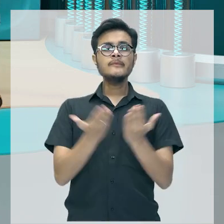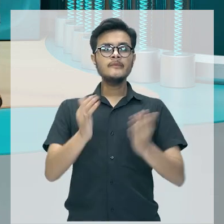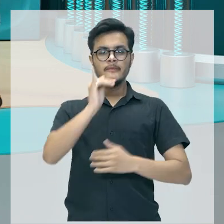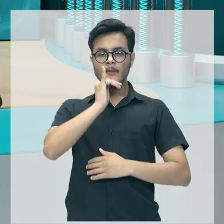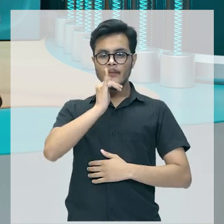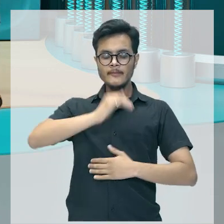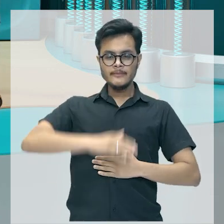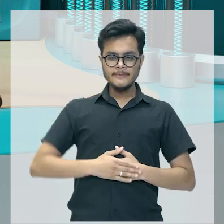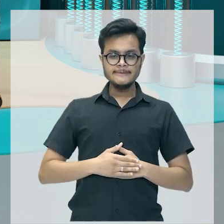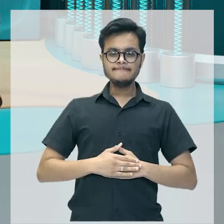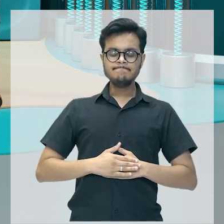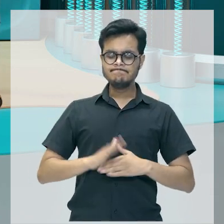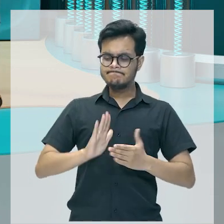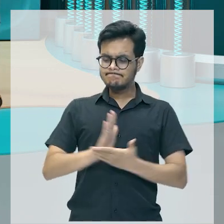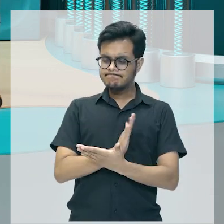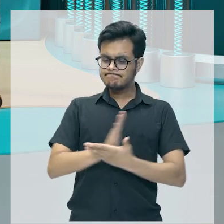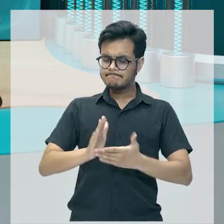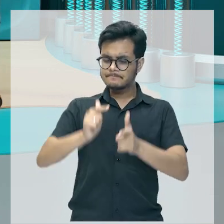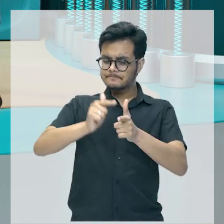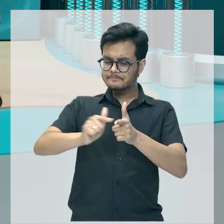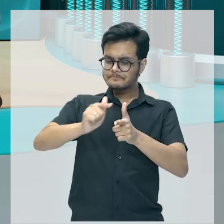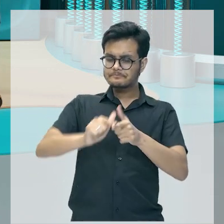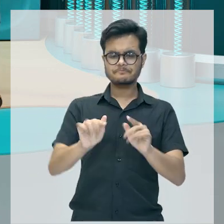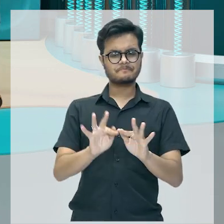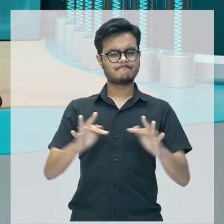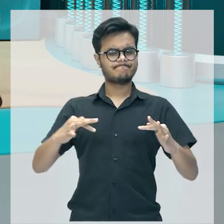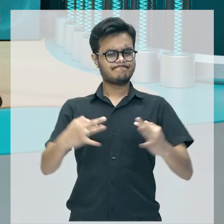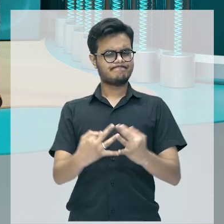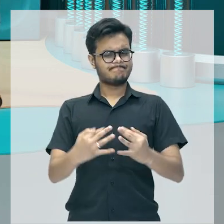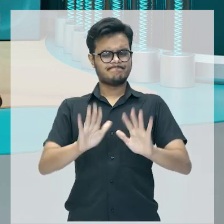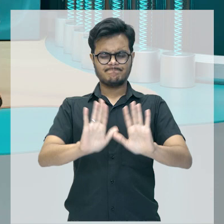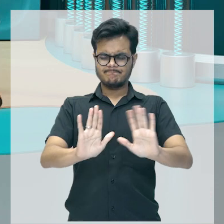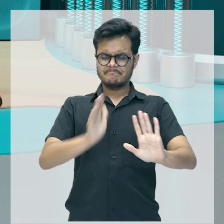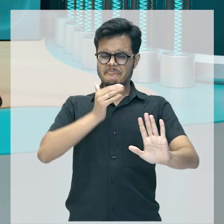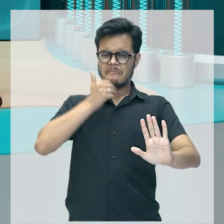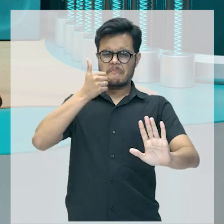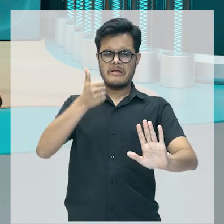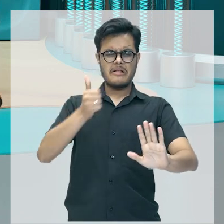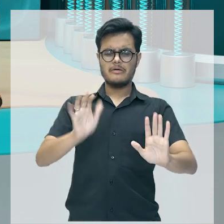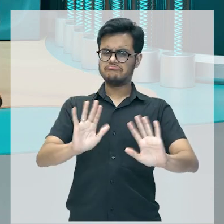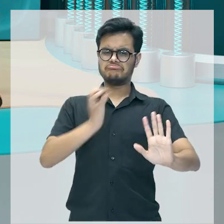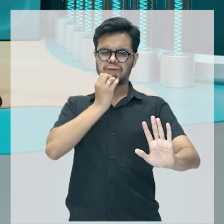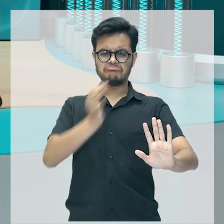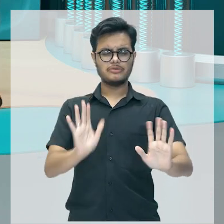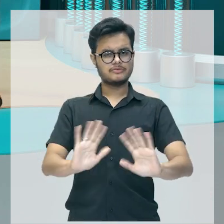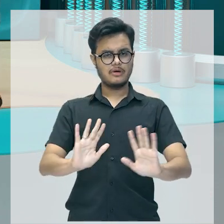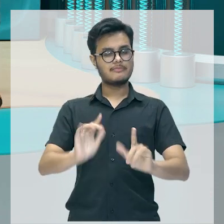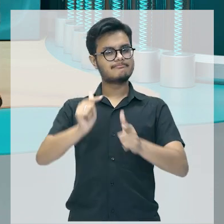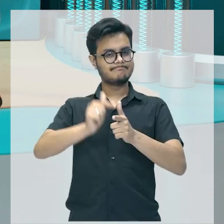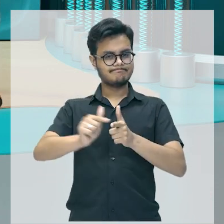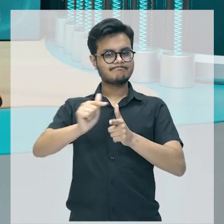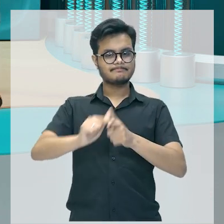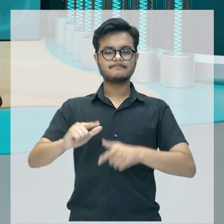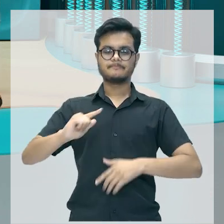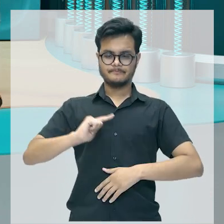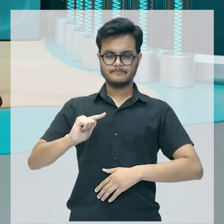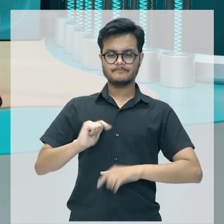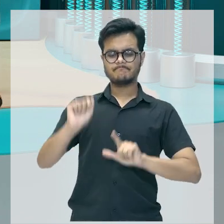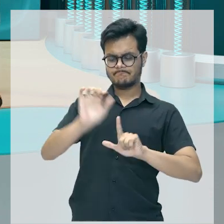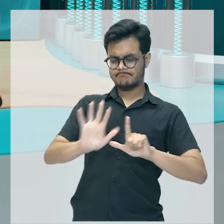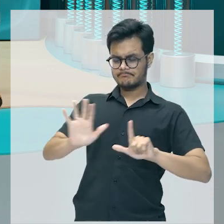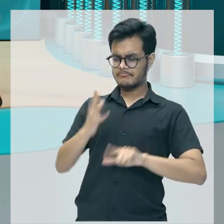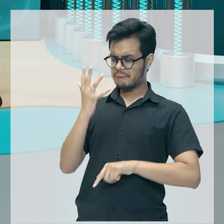gente sempre enfrenta alguns problemas, né? Nem tudo são flores, nem tudo são coisas perfeitas, certo? Como a gente vê nessas fotos, né? São